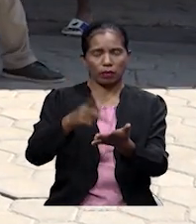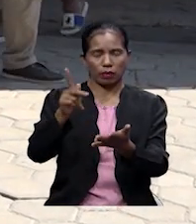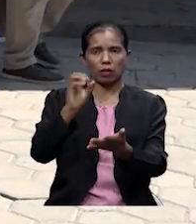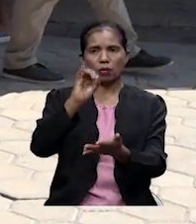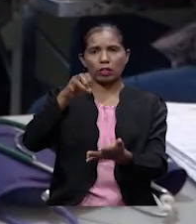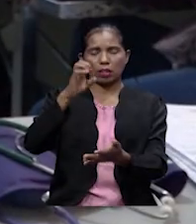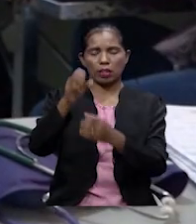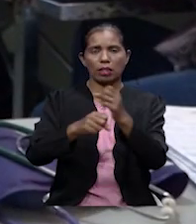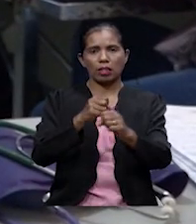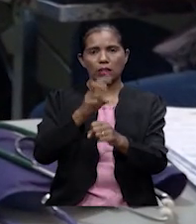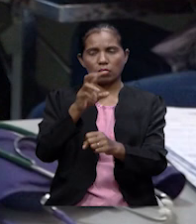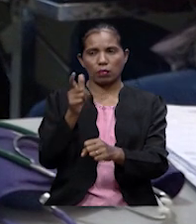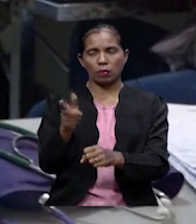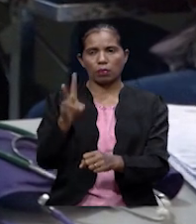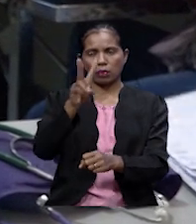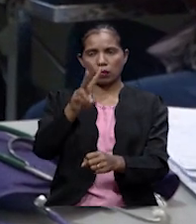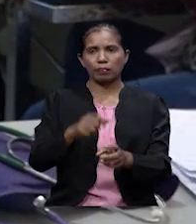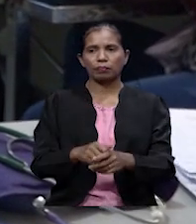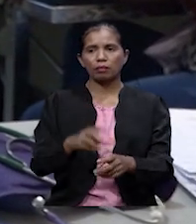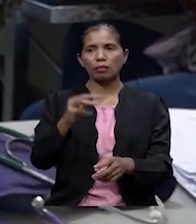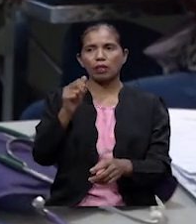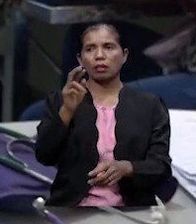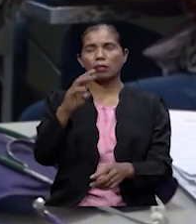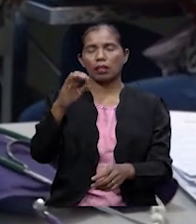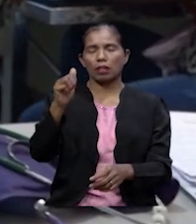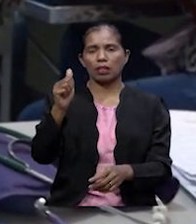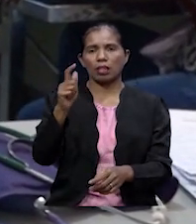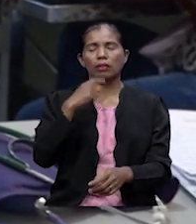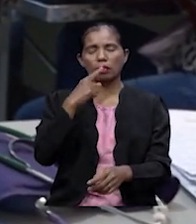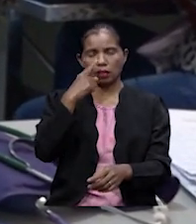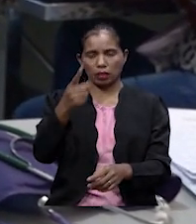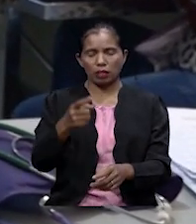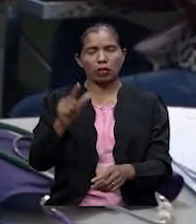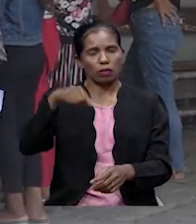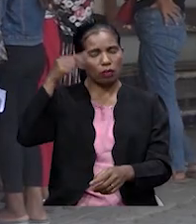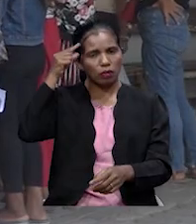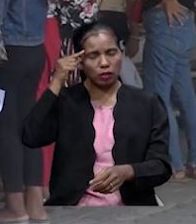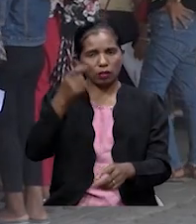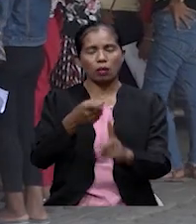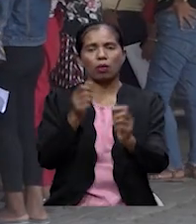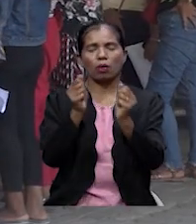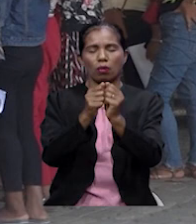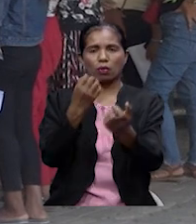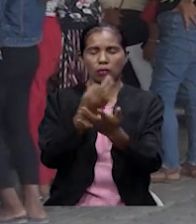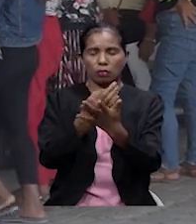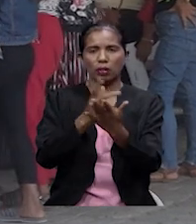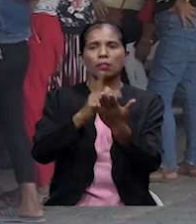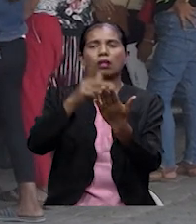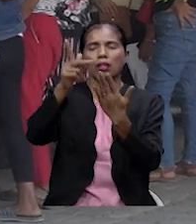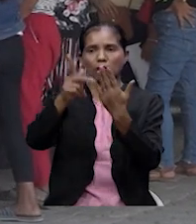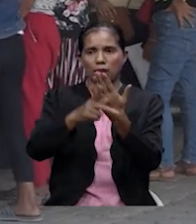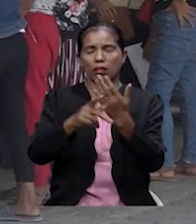rin rua, ruan luresin rua. Mariano Assanami Sabino Lopes hateten, governo mai orçamento cada programa, nune